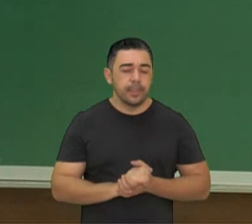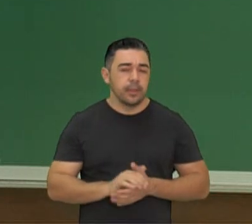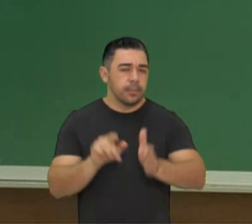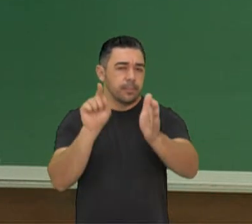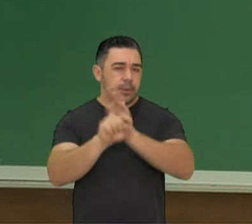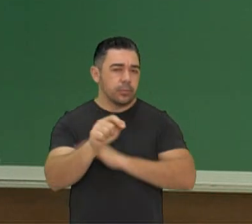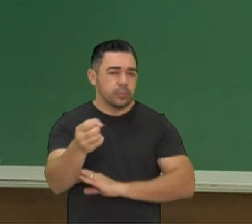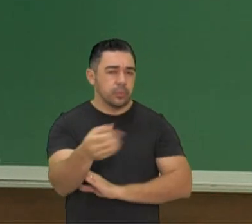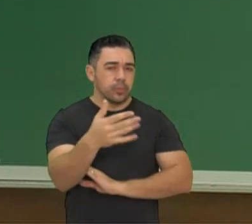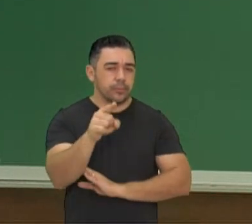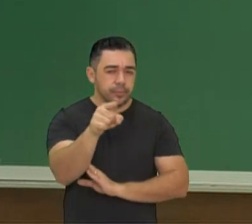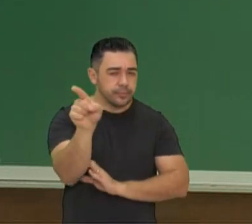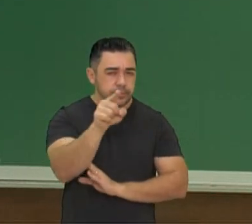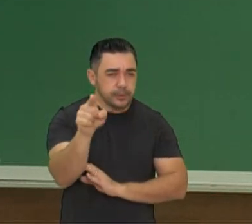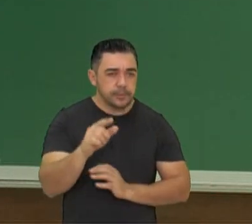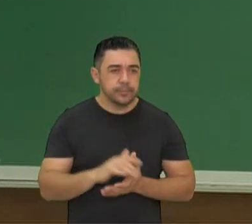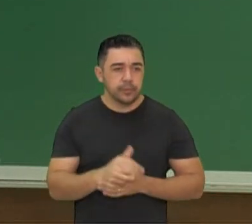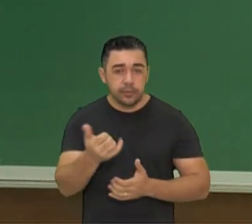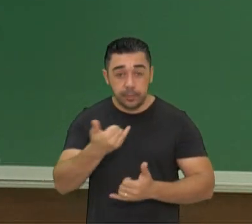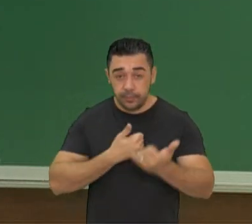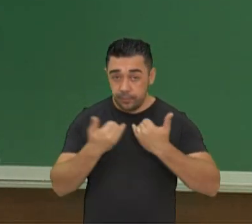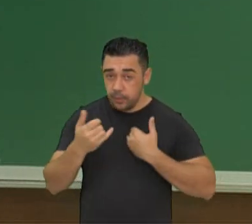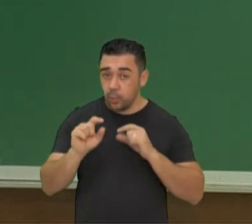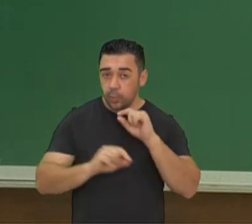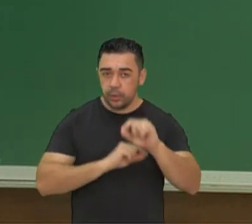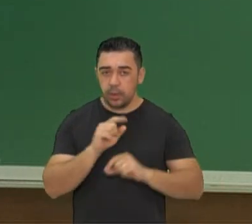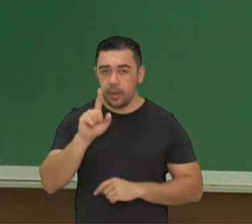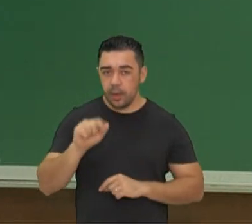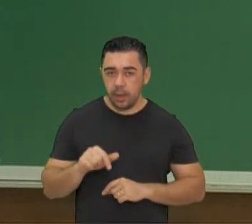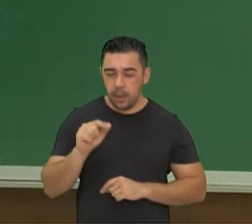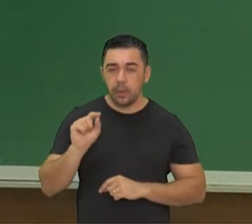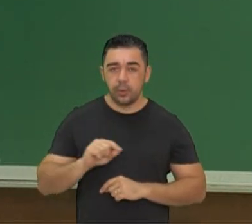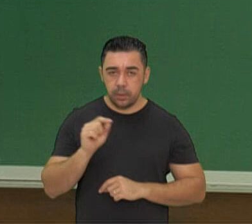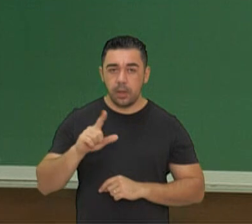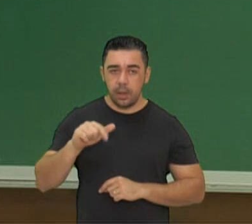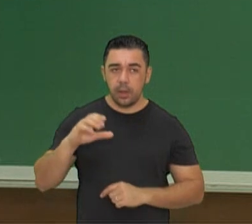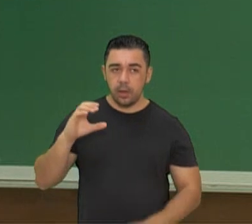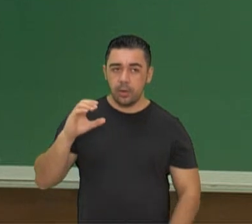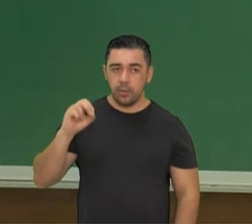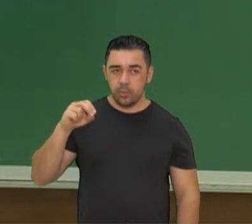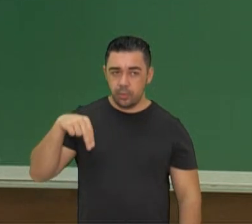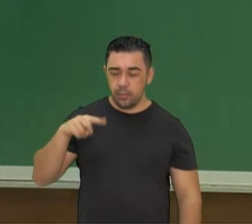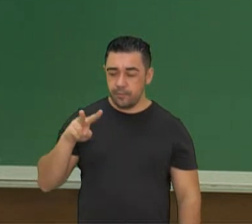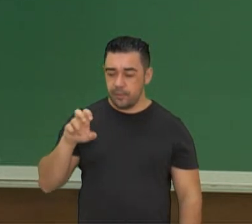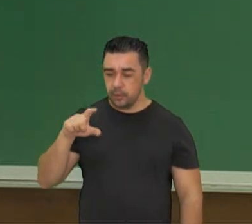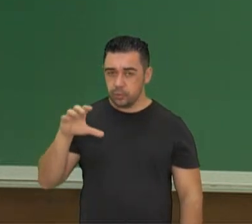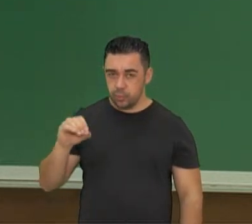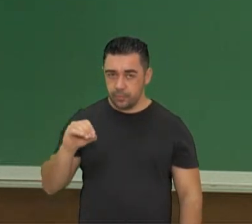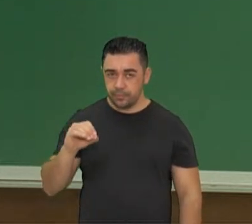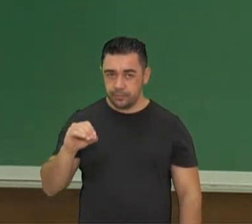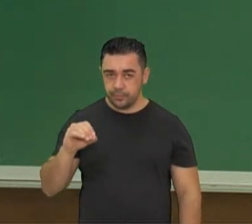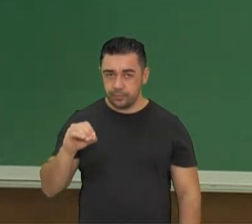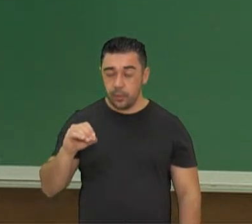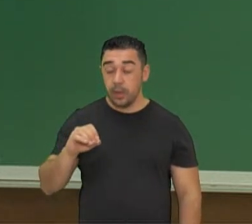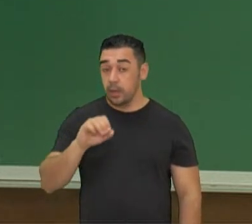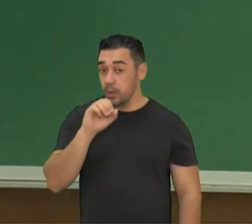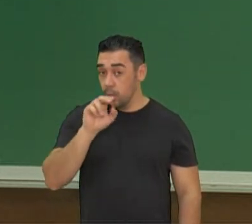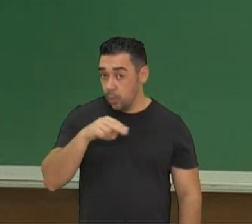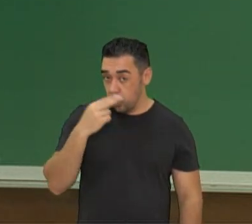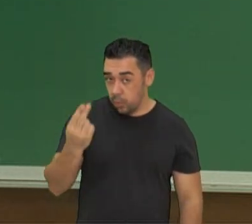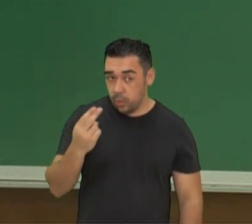Agora eu tenho um novo quiz para você. Você vai dizer para mim se os polígonos são convexos, aí você vai marcar um A, ou se os polígonos